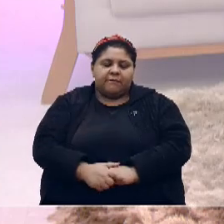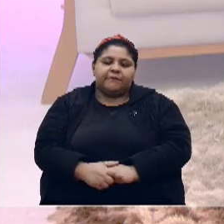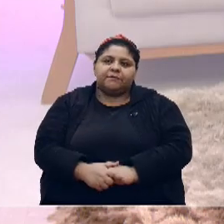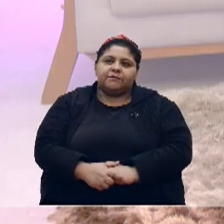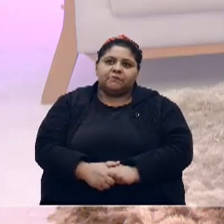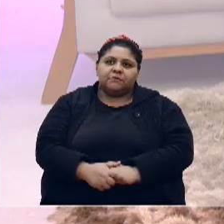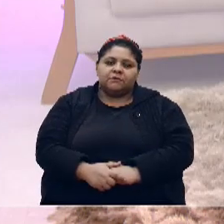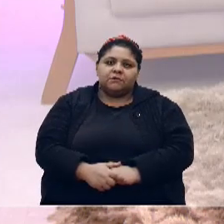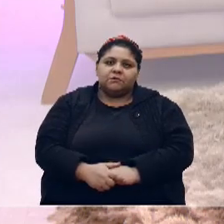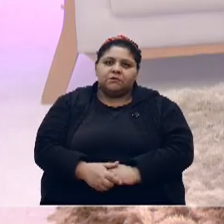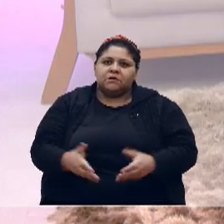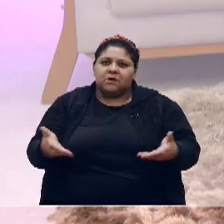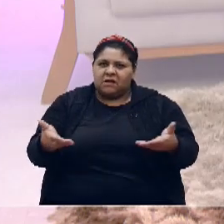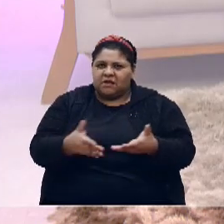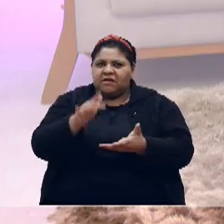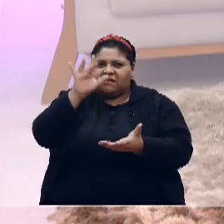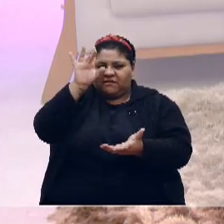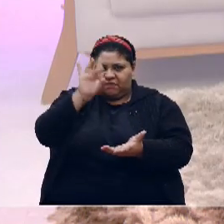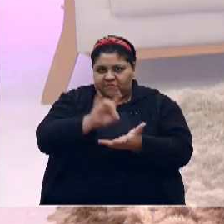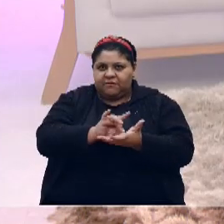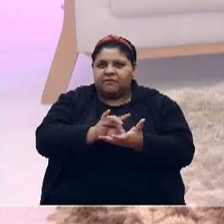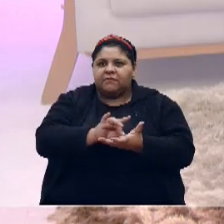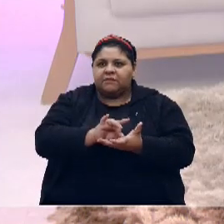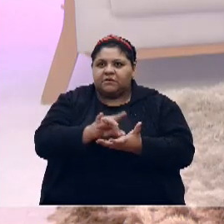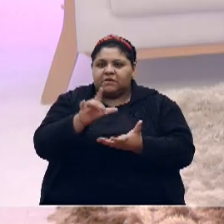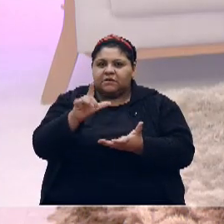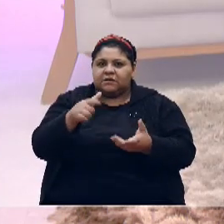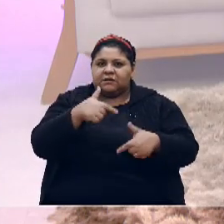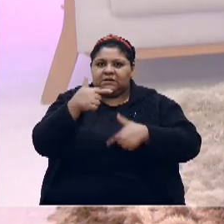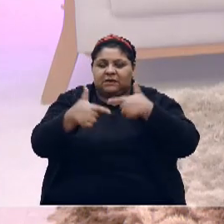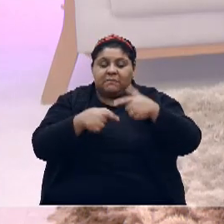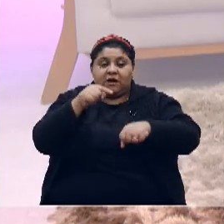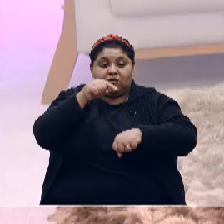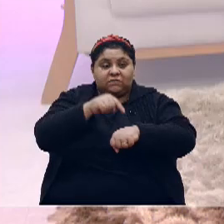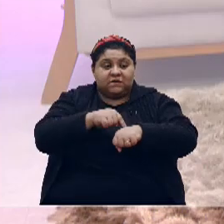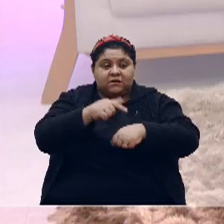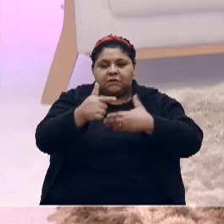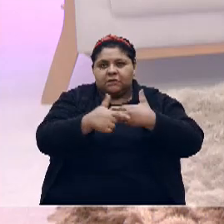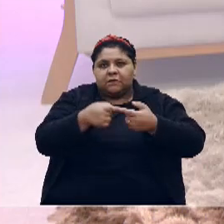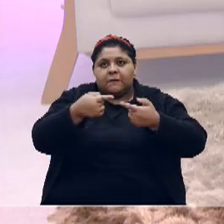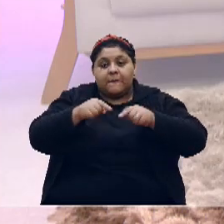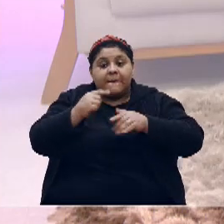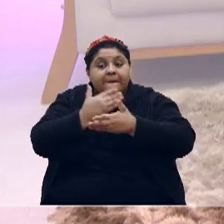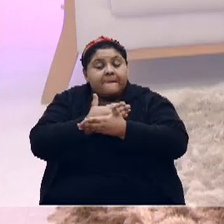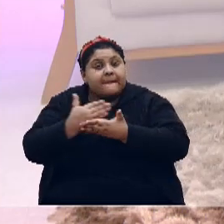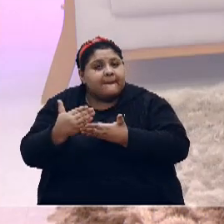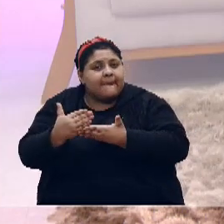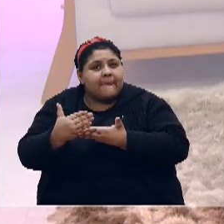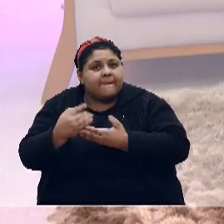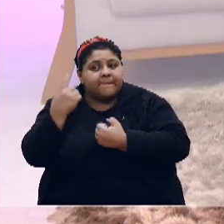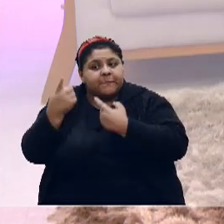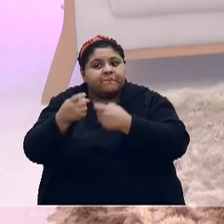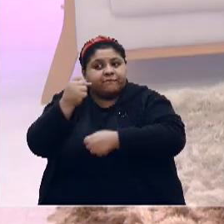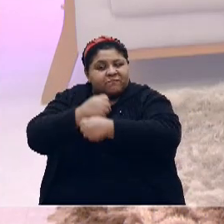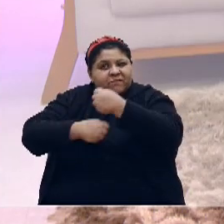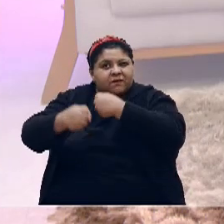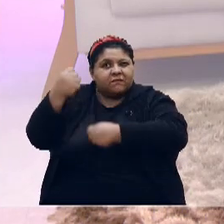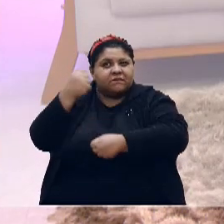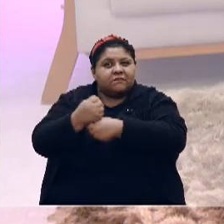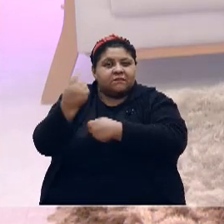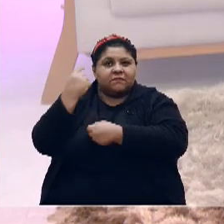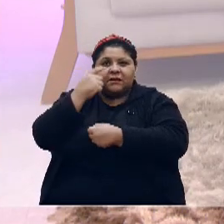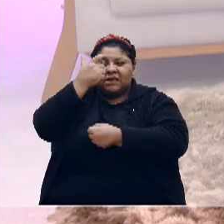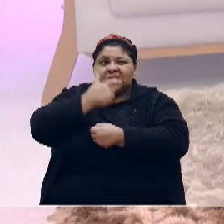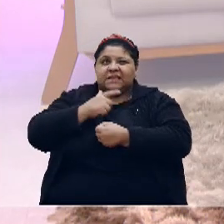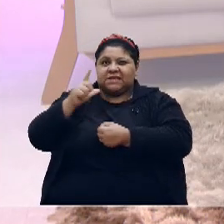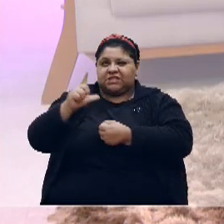E agora vocês já estão consolidadas na carreira, vocês já estão há um tempinho nesse cargo de vocês, mas quando vocês começaram, uns anos atrás, vocês acharam que tinha